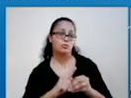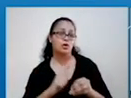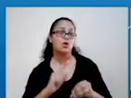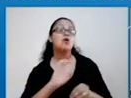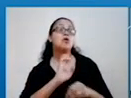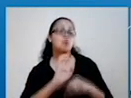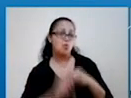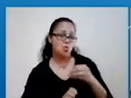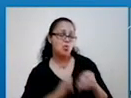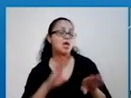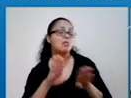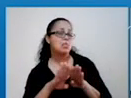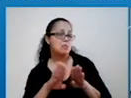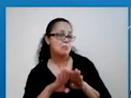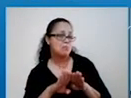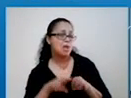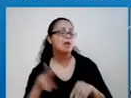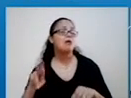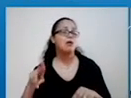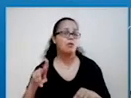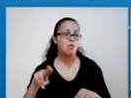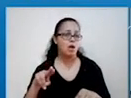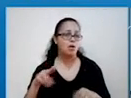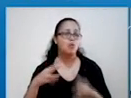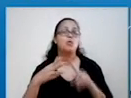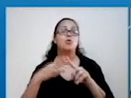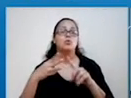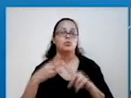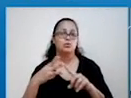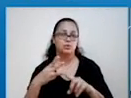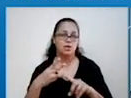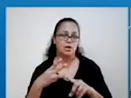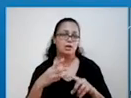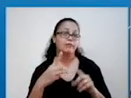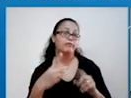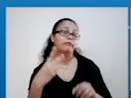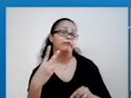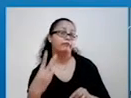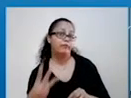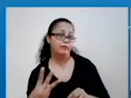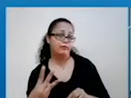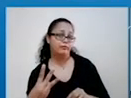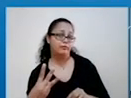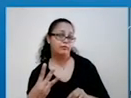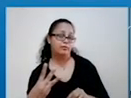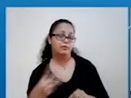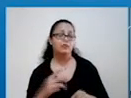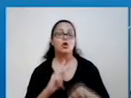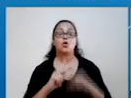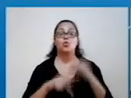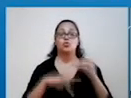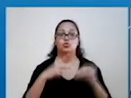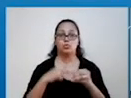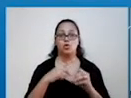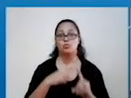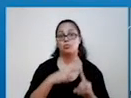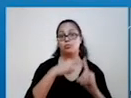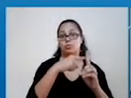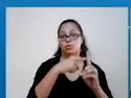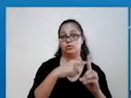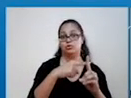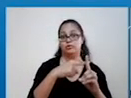número atômico. Então, os três são no valor de 13. A única diferença é que os prótons têm carga elétrica